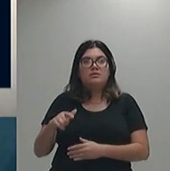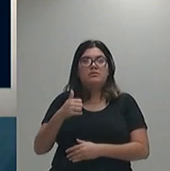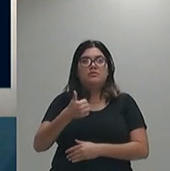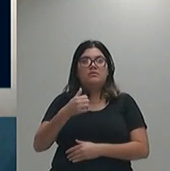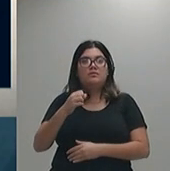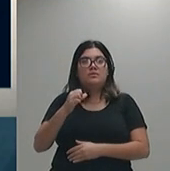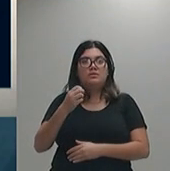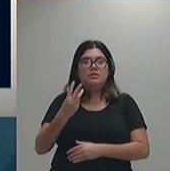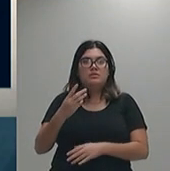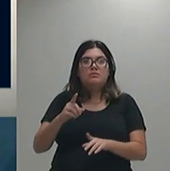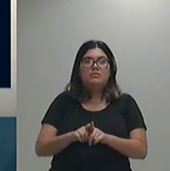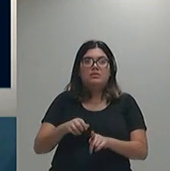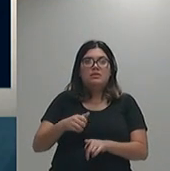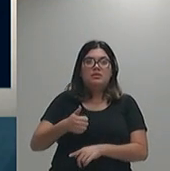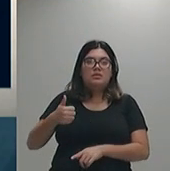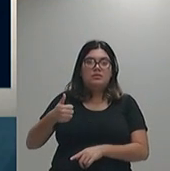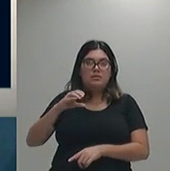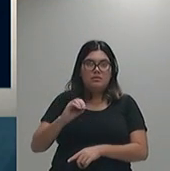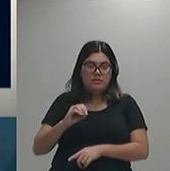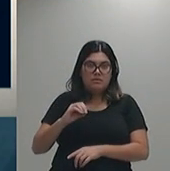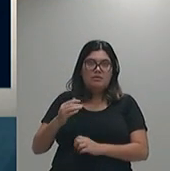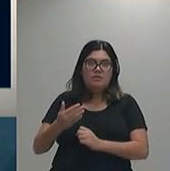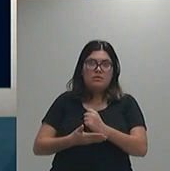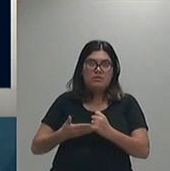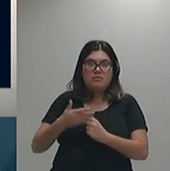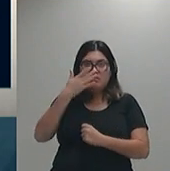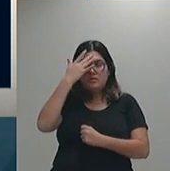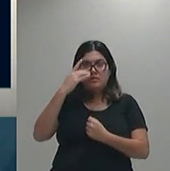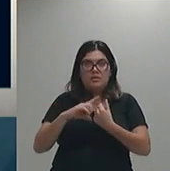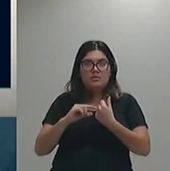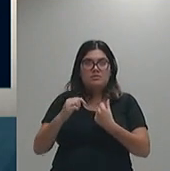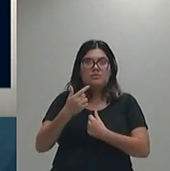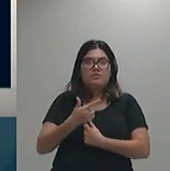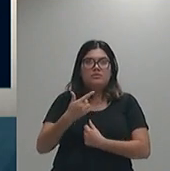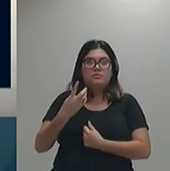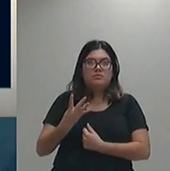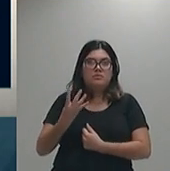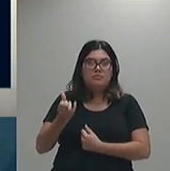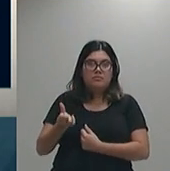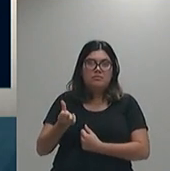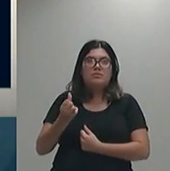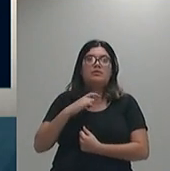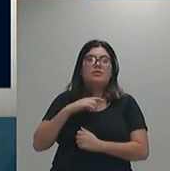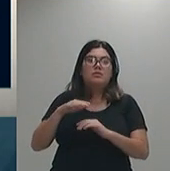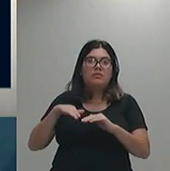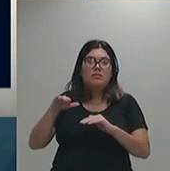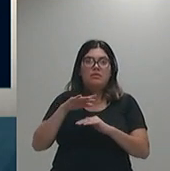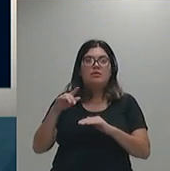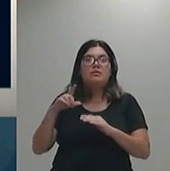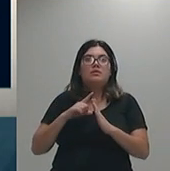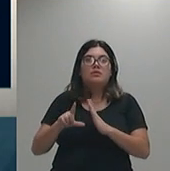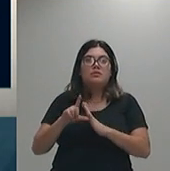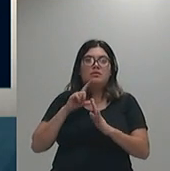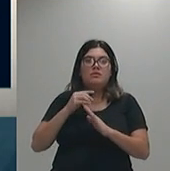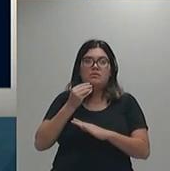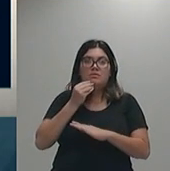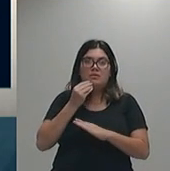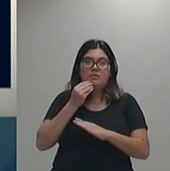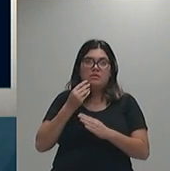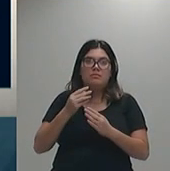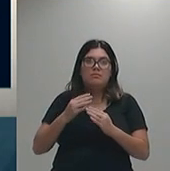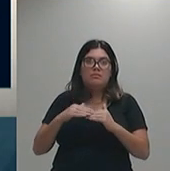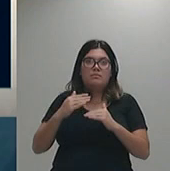quanto à responsabilização dos controladores Com base no artigo 246 seria mais amplo esse ano anterior deveria prevalecer sobre o procedimento